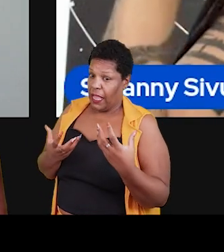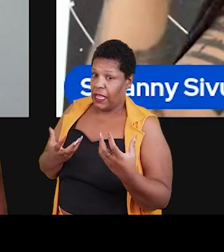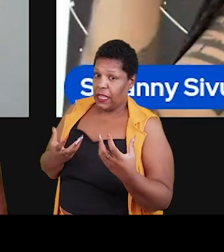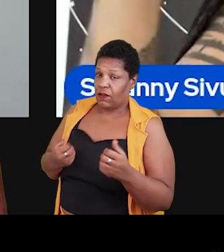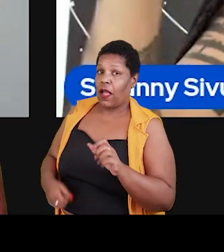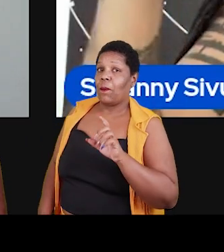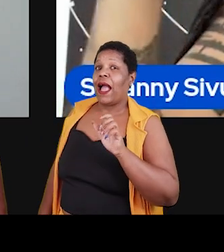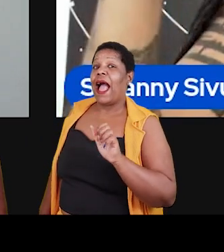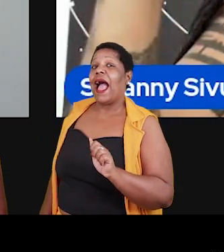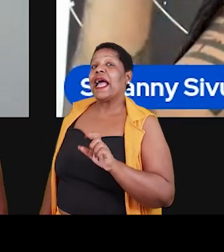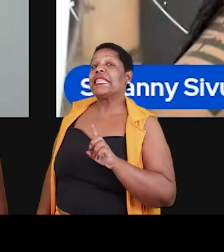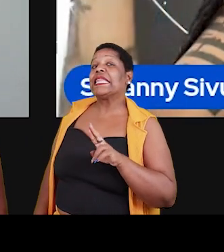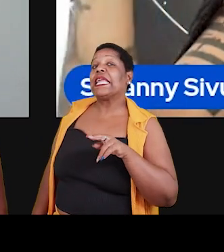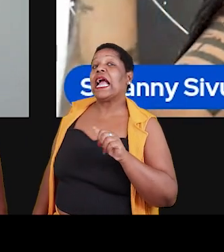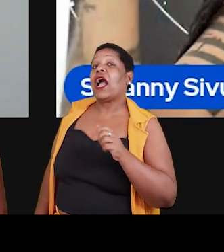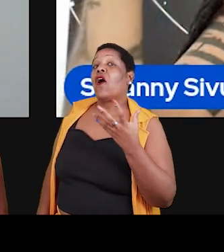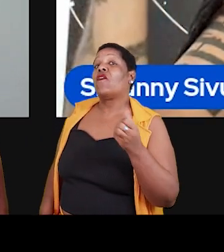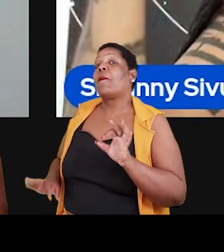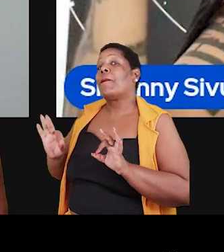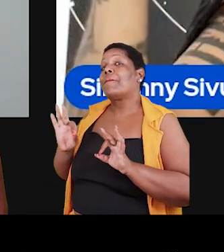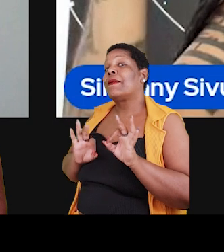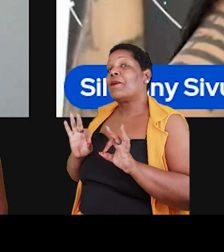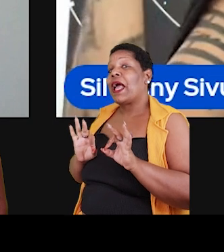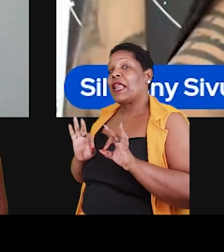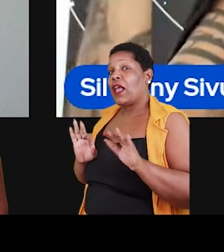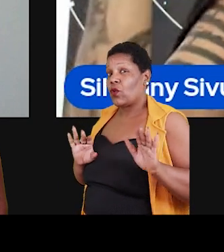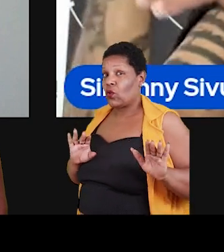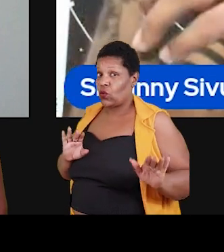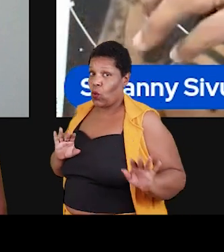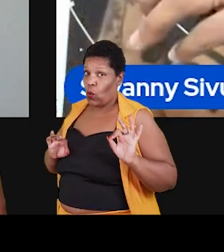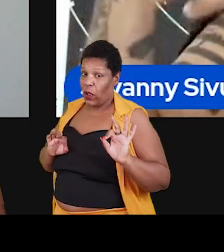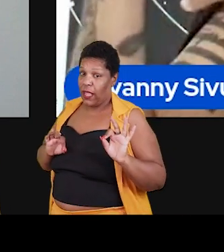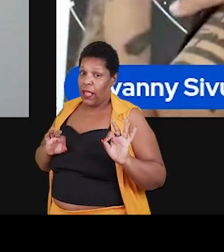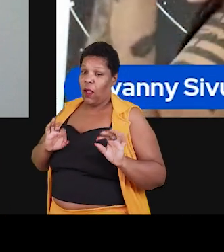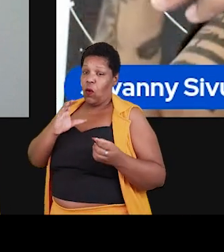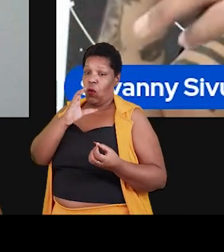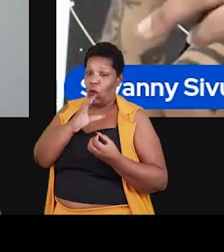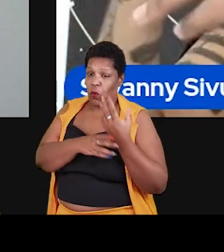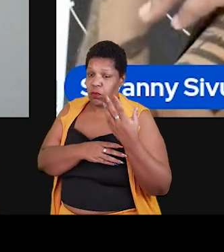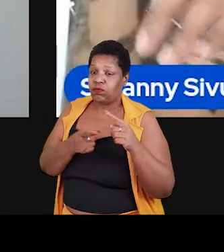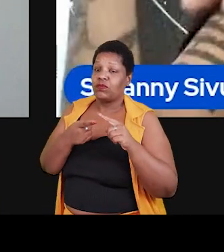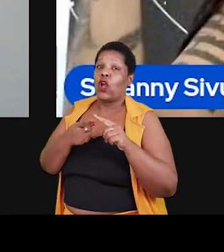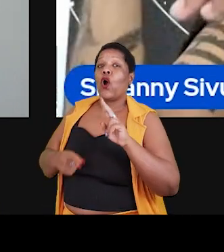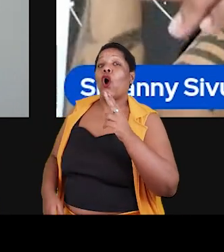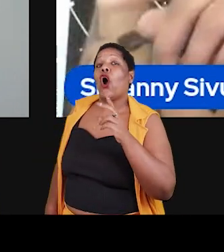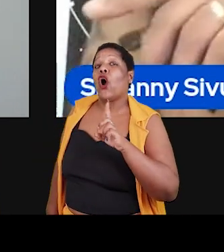a Adriana pensou, né? Vamos prepará-los desde montagem,